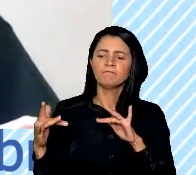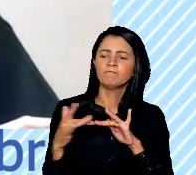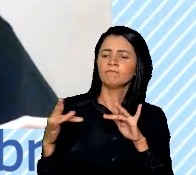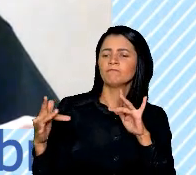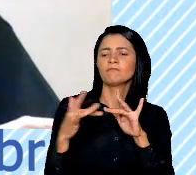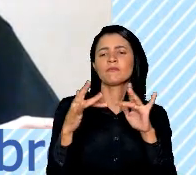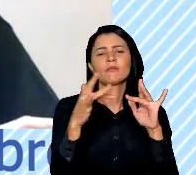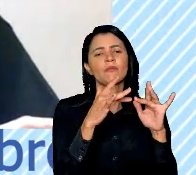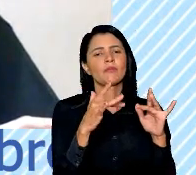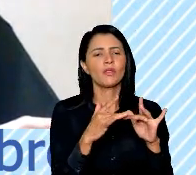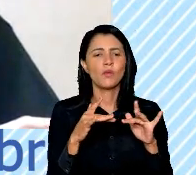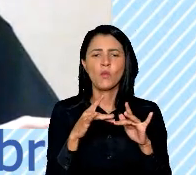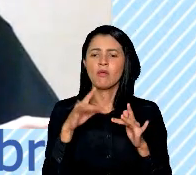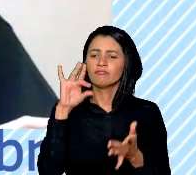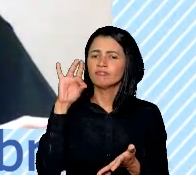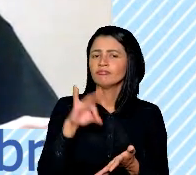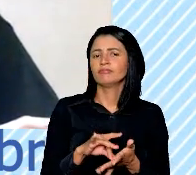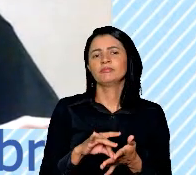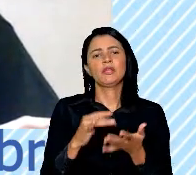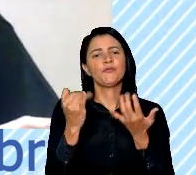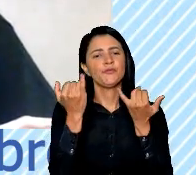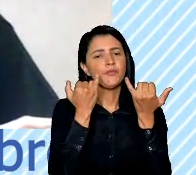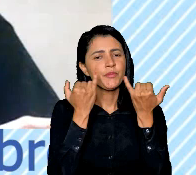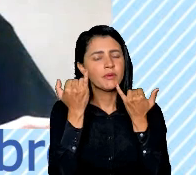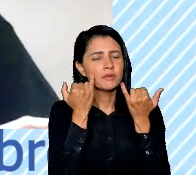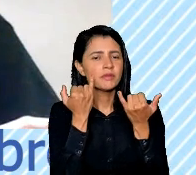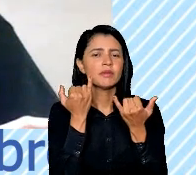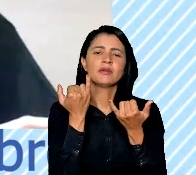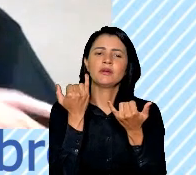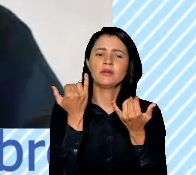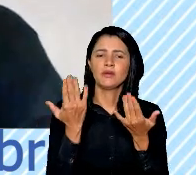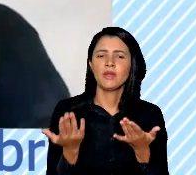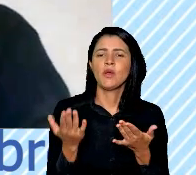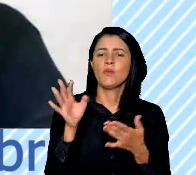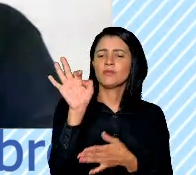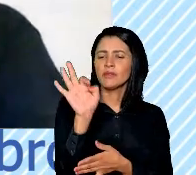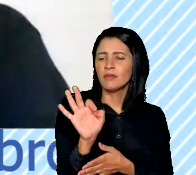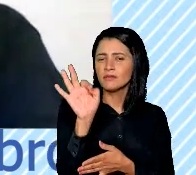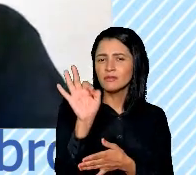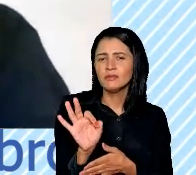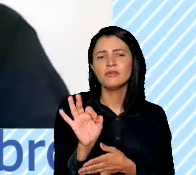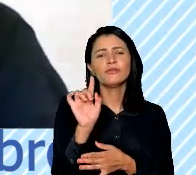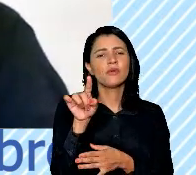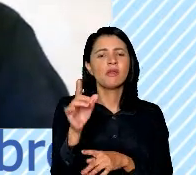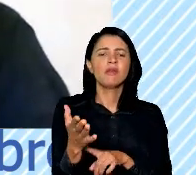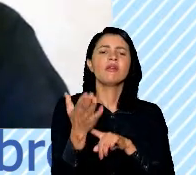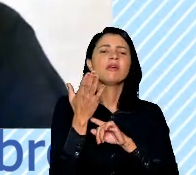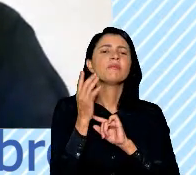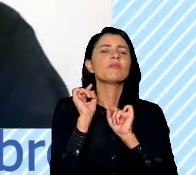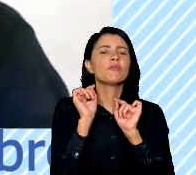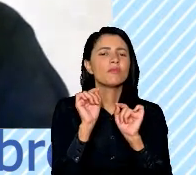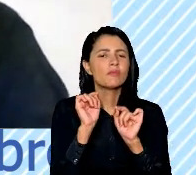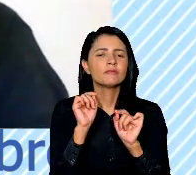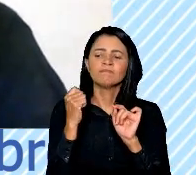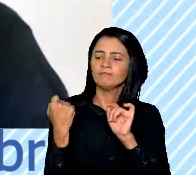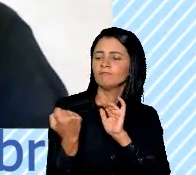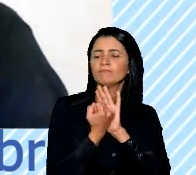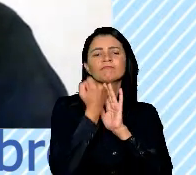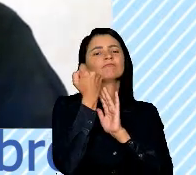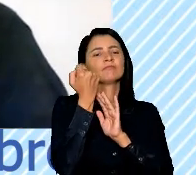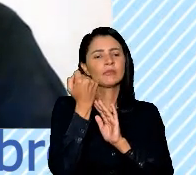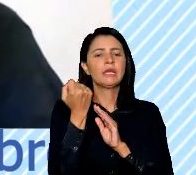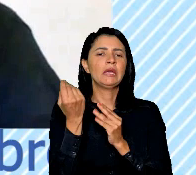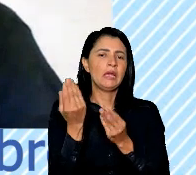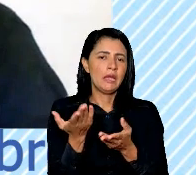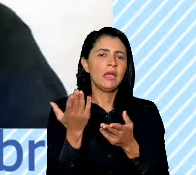essa realidade, né? Os dados, inclusive os dados estatísticos, eles servem mesmo para impactar e forçar